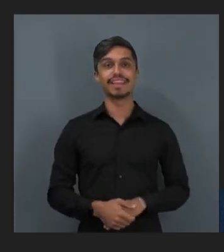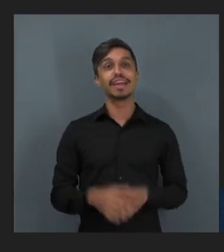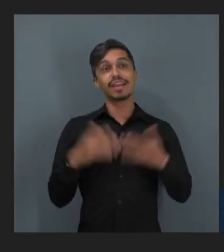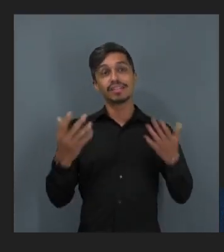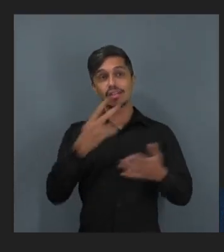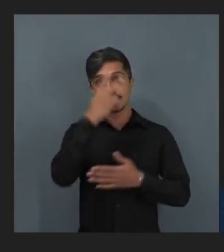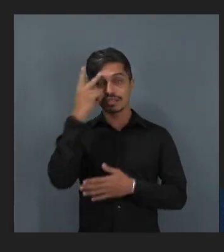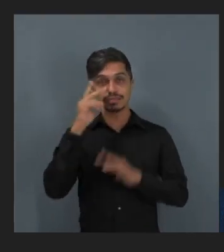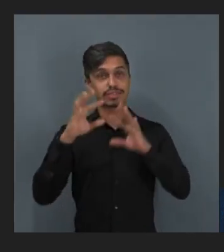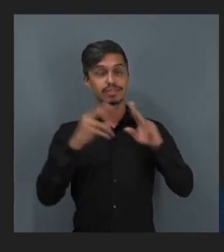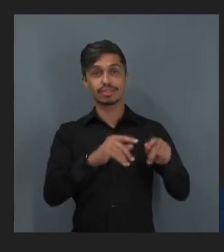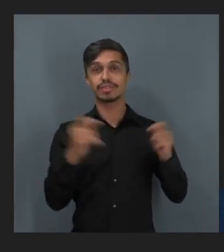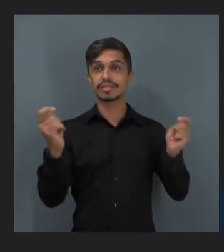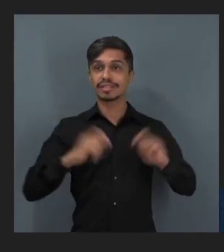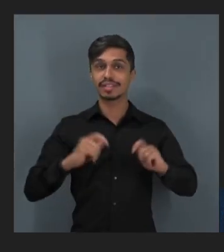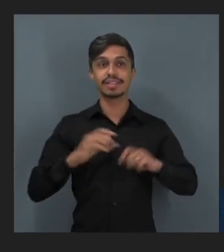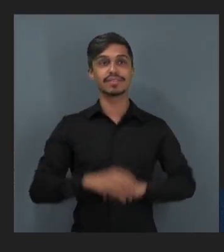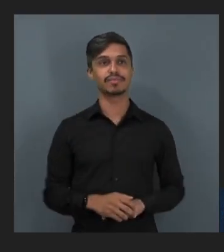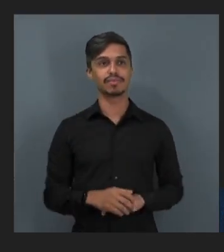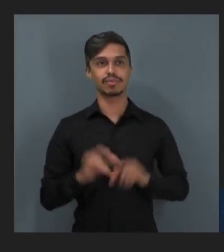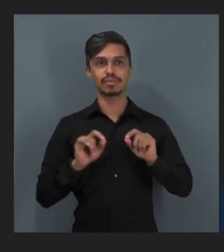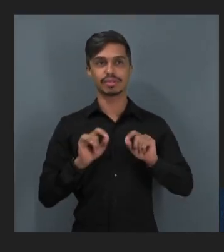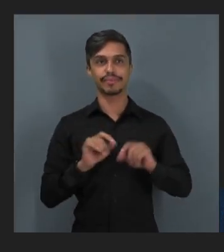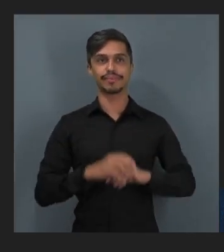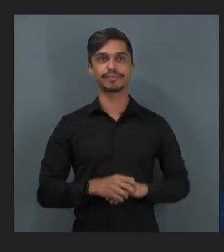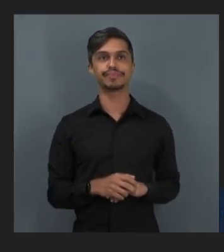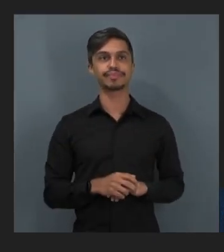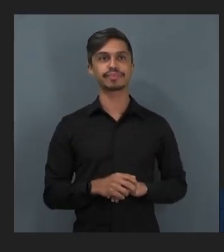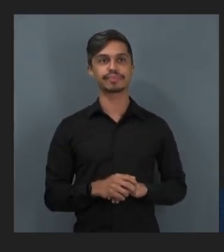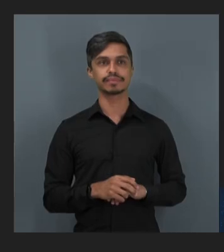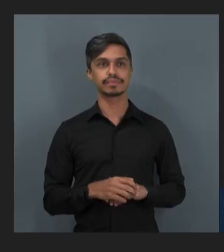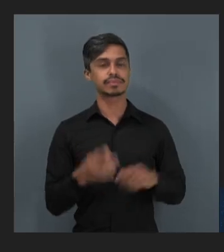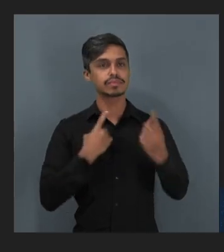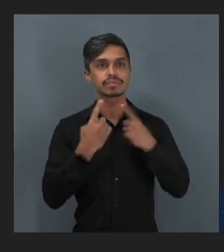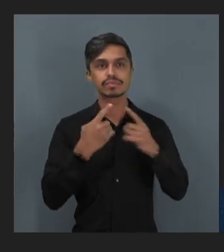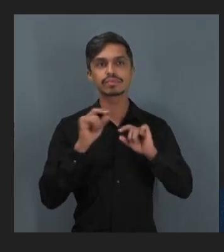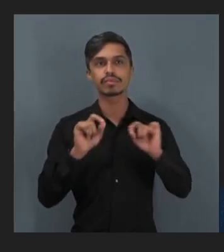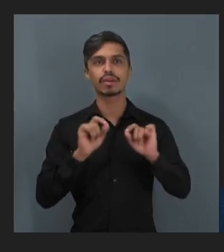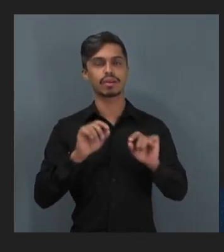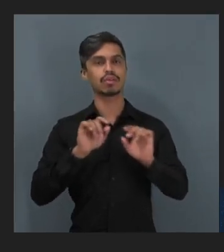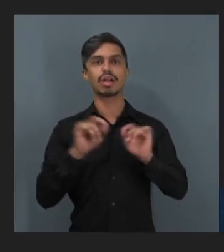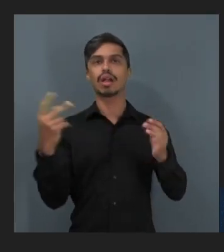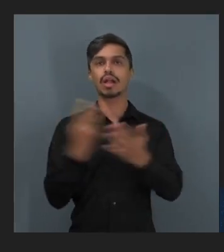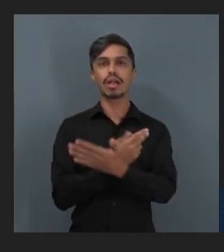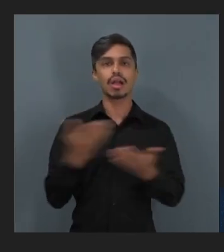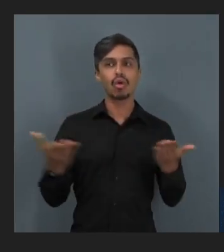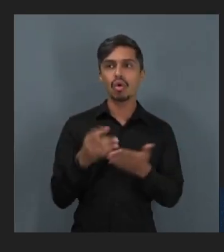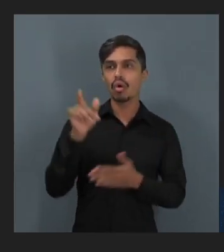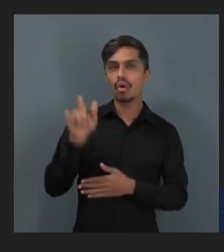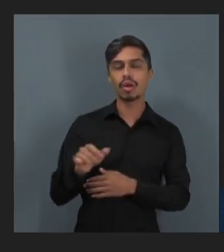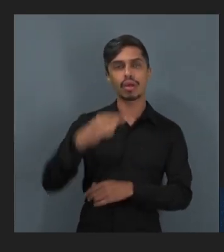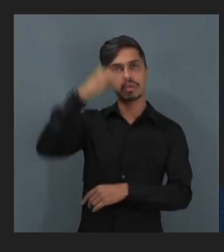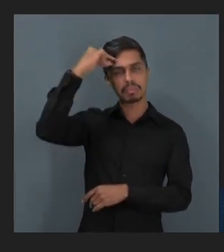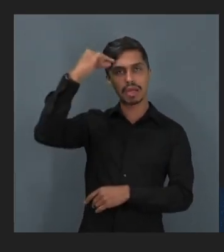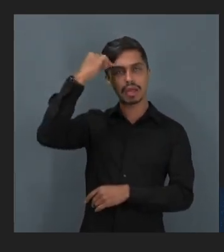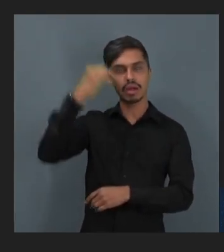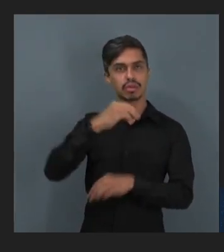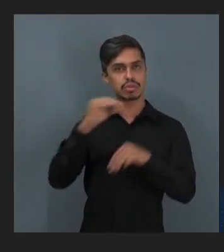essa declaração sobre empresas privadas que acabou de falar o ministro Barroso, que até